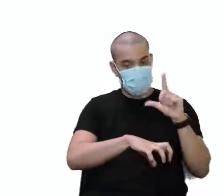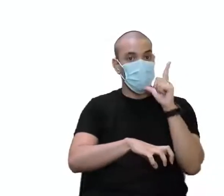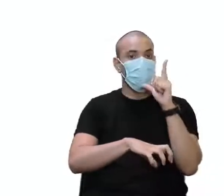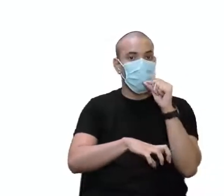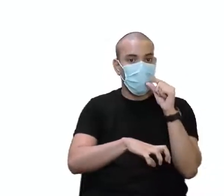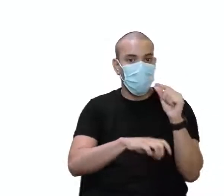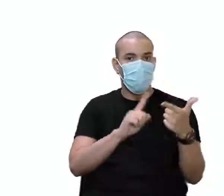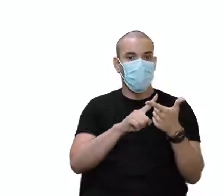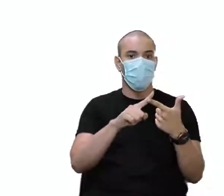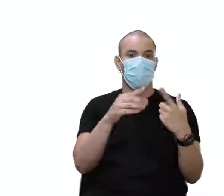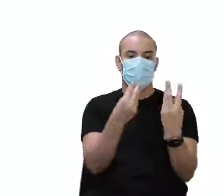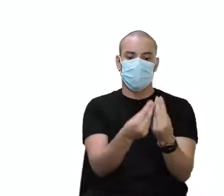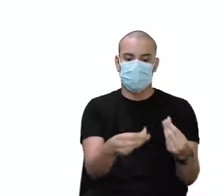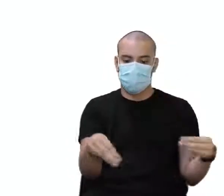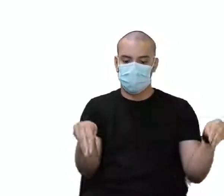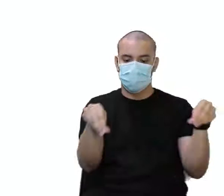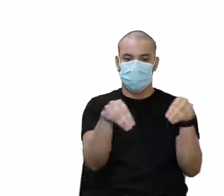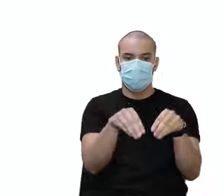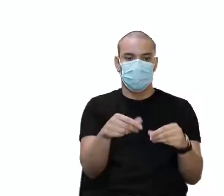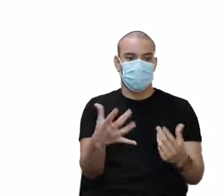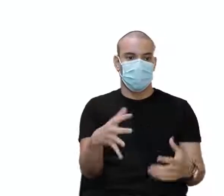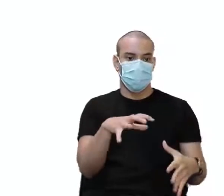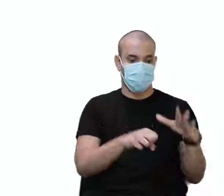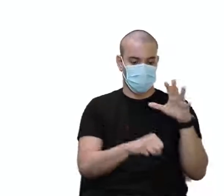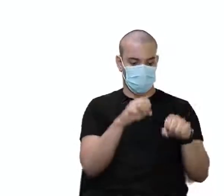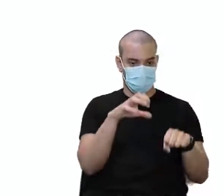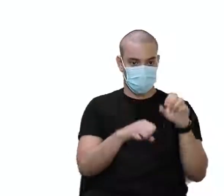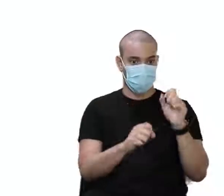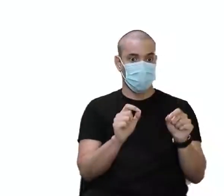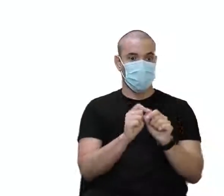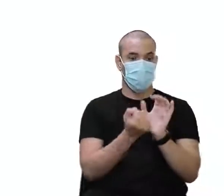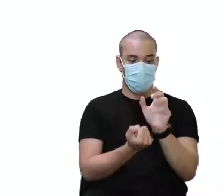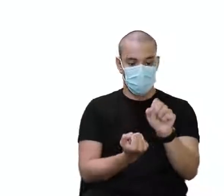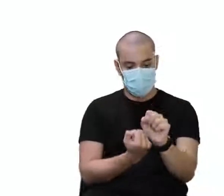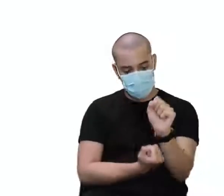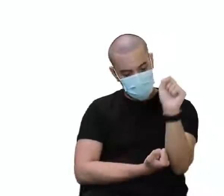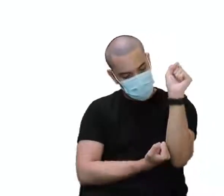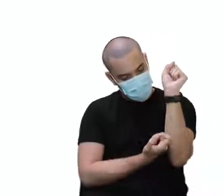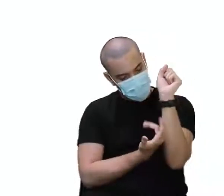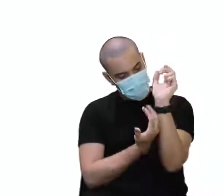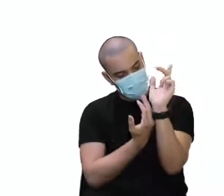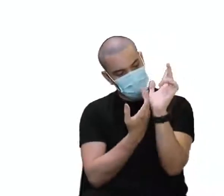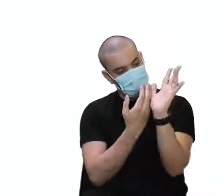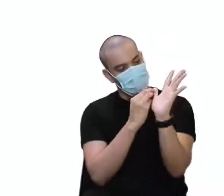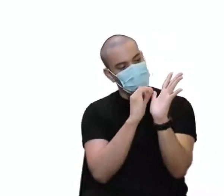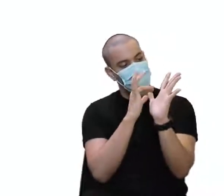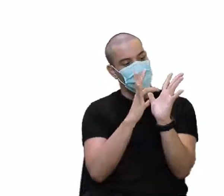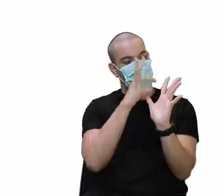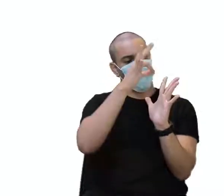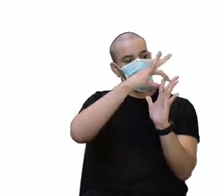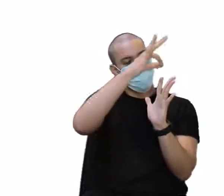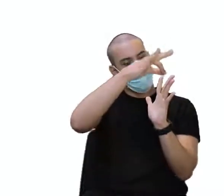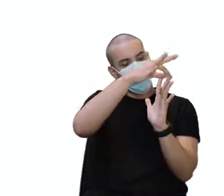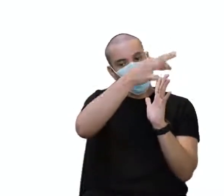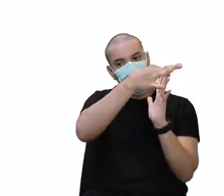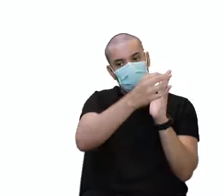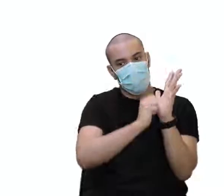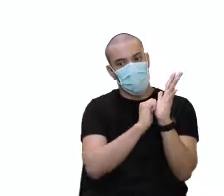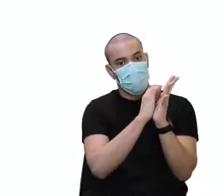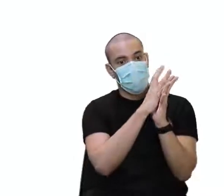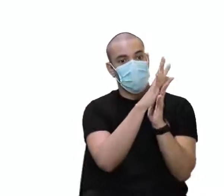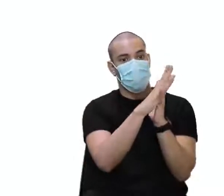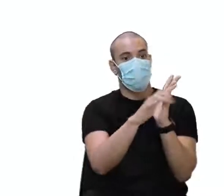minerais, vai estar conduzindo isso para suas folhas e nessas folhas eu vou ter o